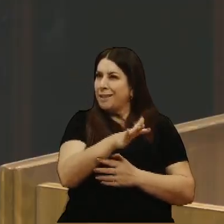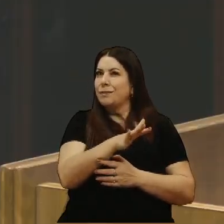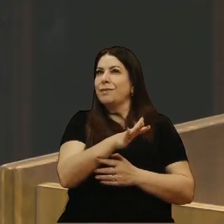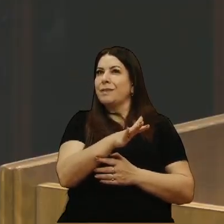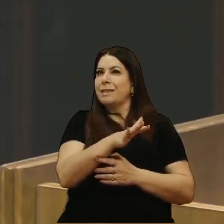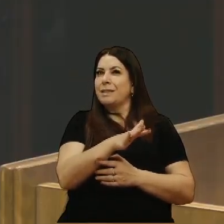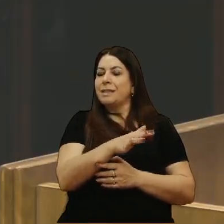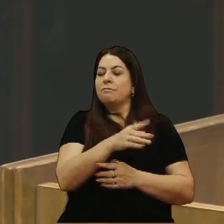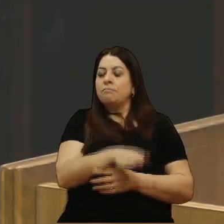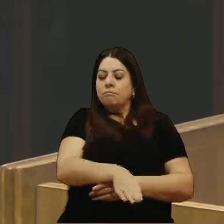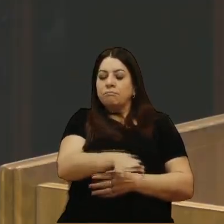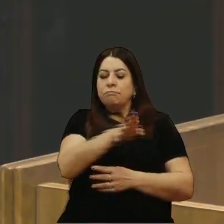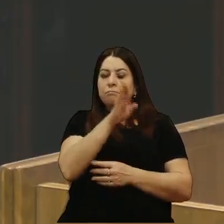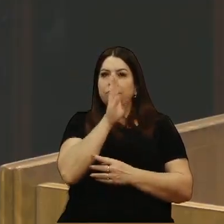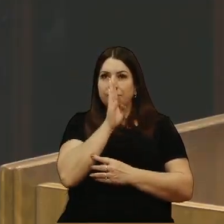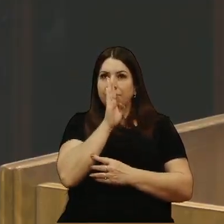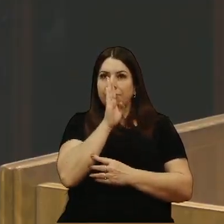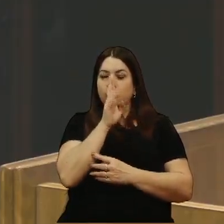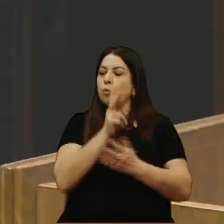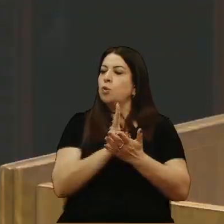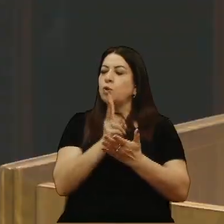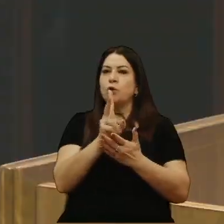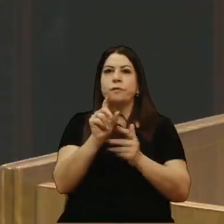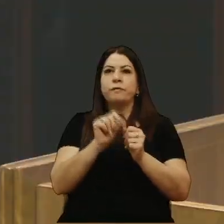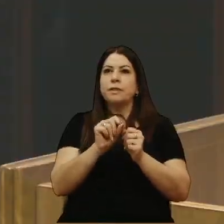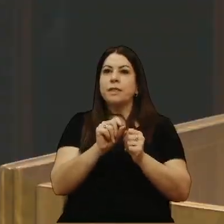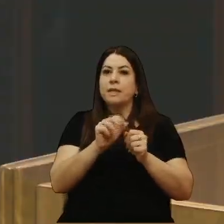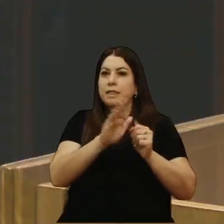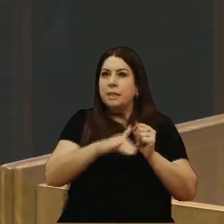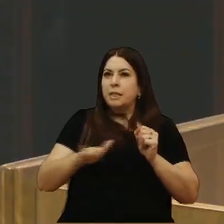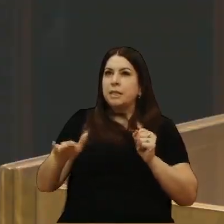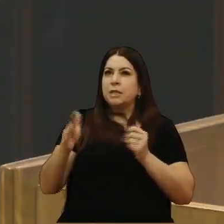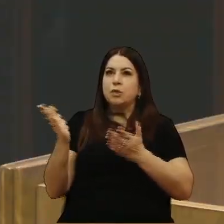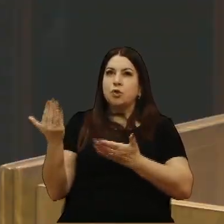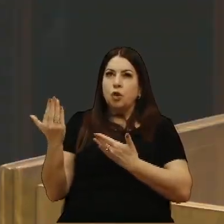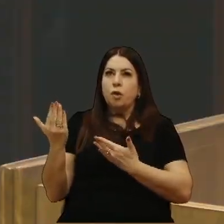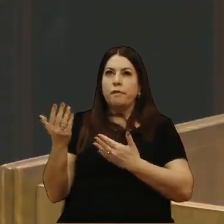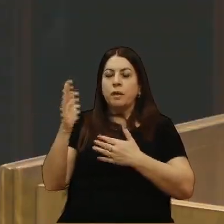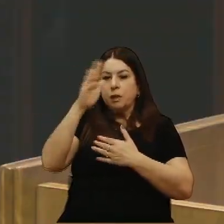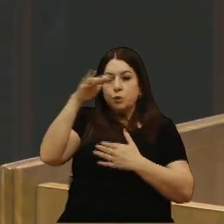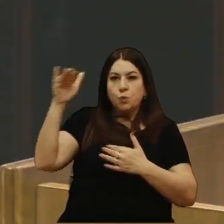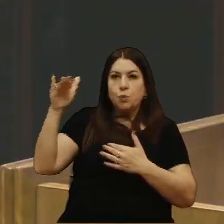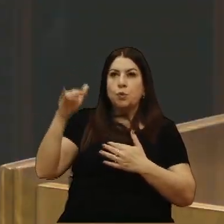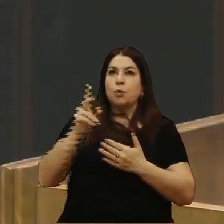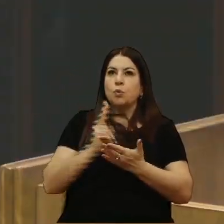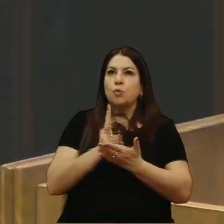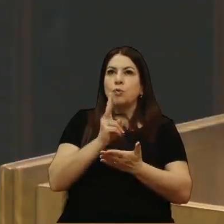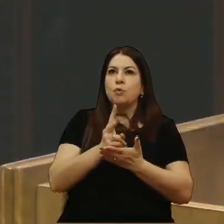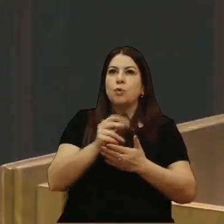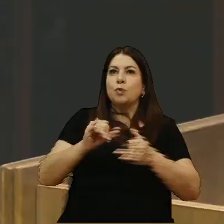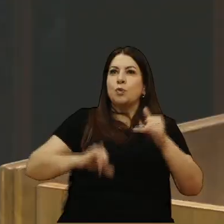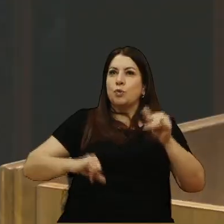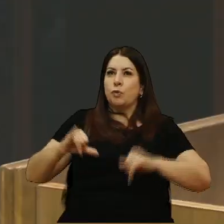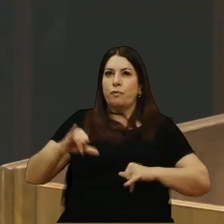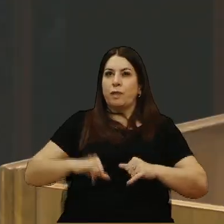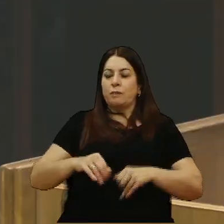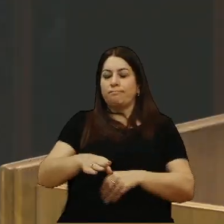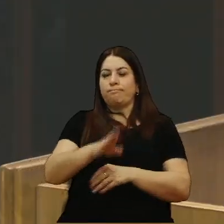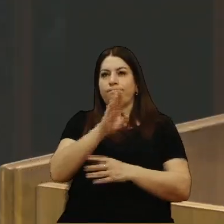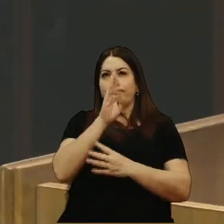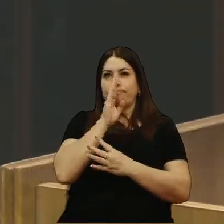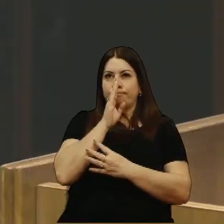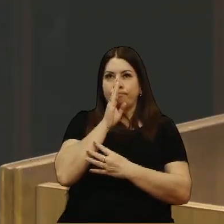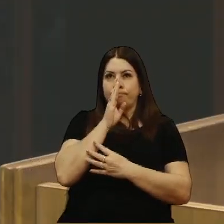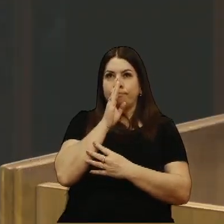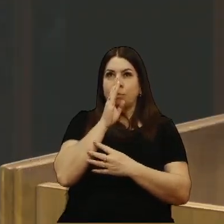vezes cala e segue fazendo com que essa criança, que esse jovem, que esse adulto siga sofrendo calado. Como